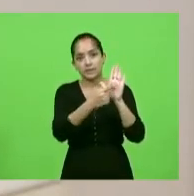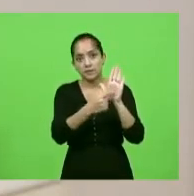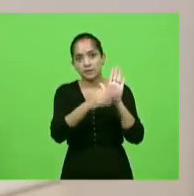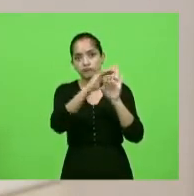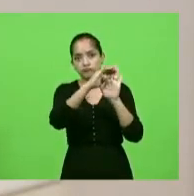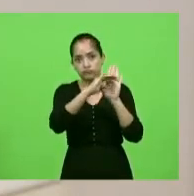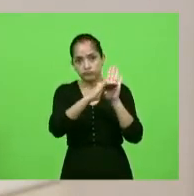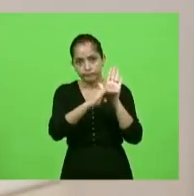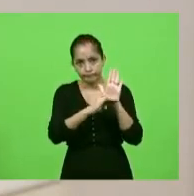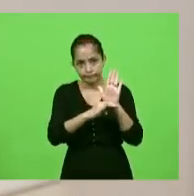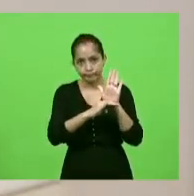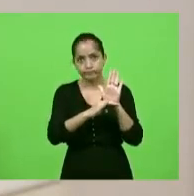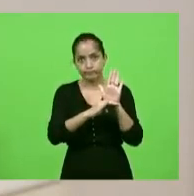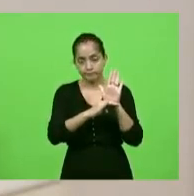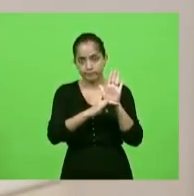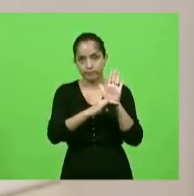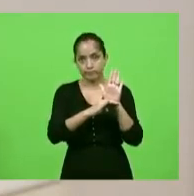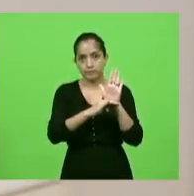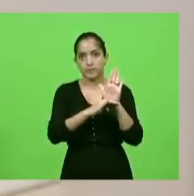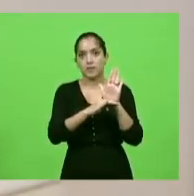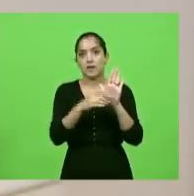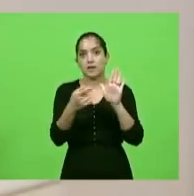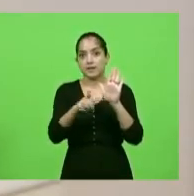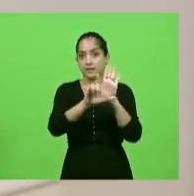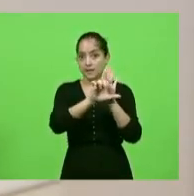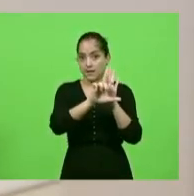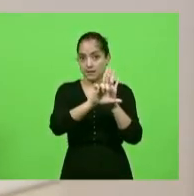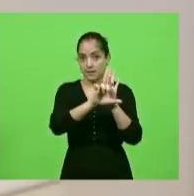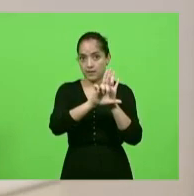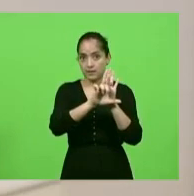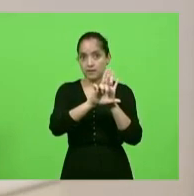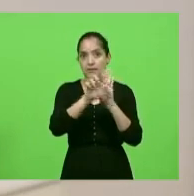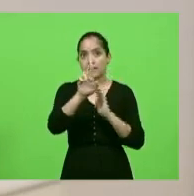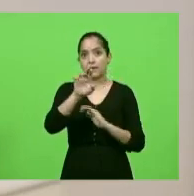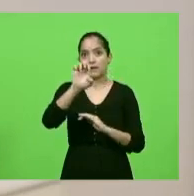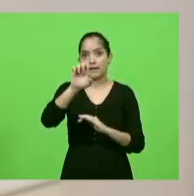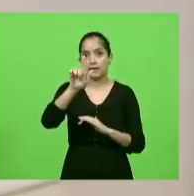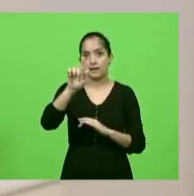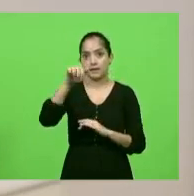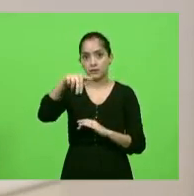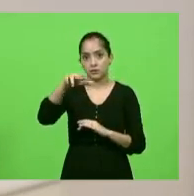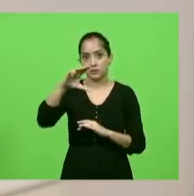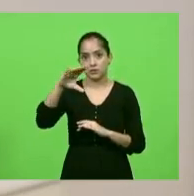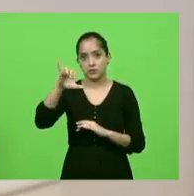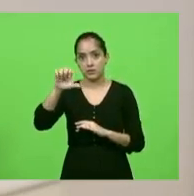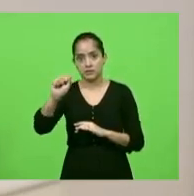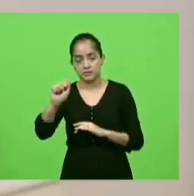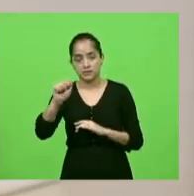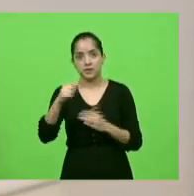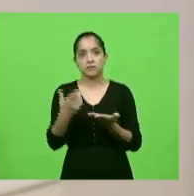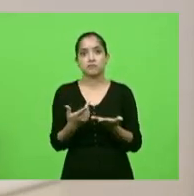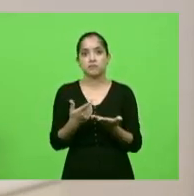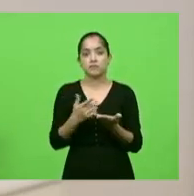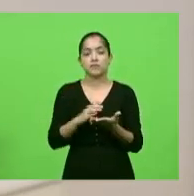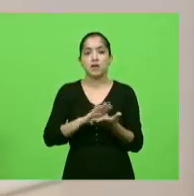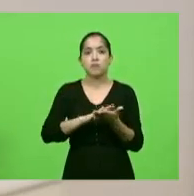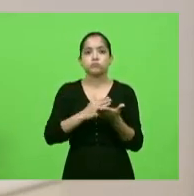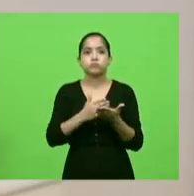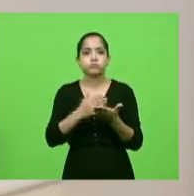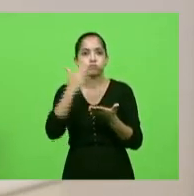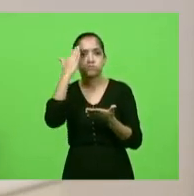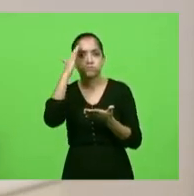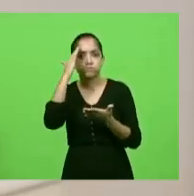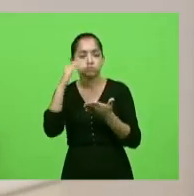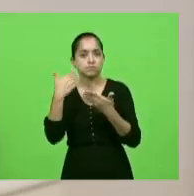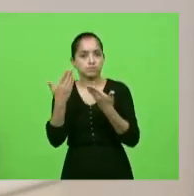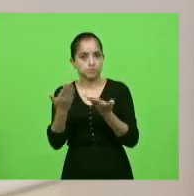hipóteses previstas de forma taxativa na lei de regência, não se admitindo interpretações extensivas, além de que não há se falar